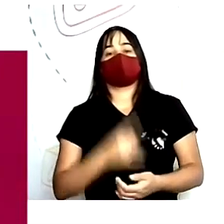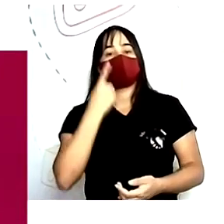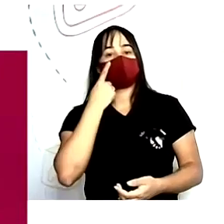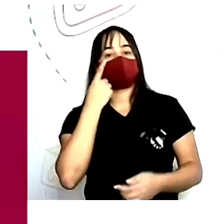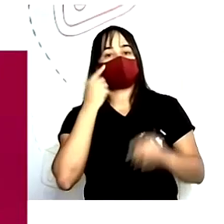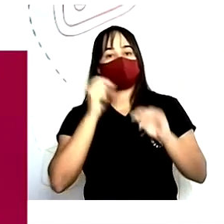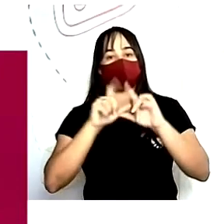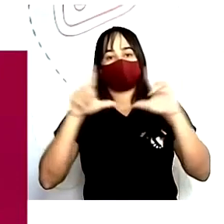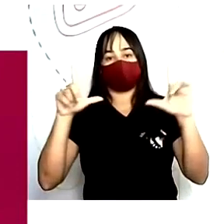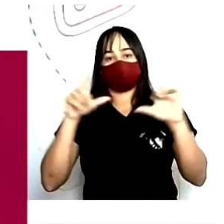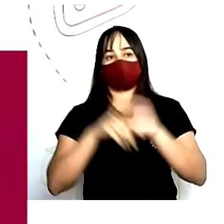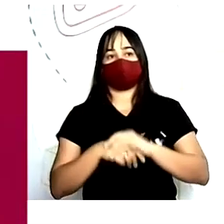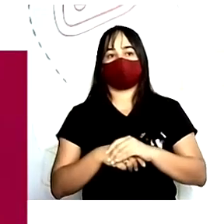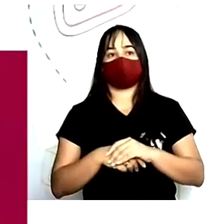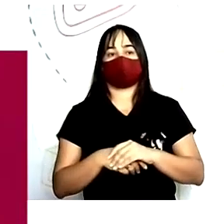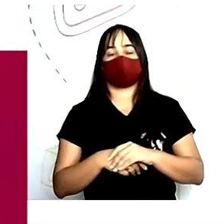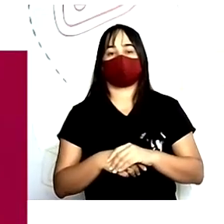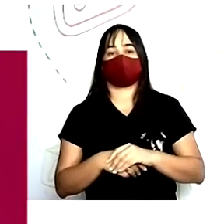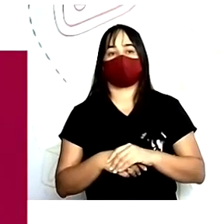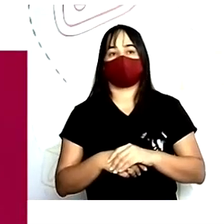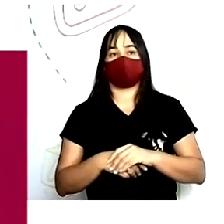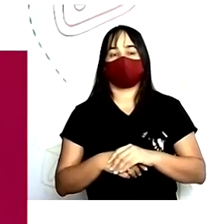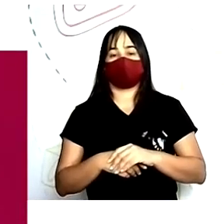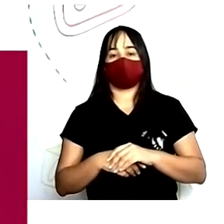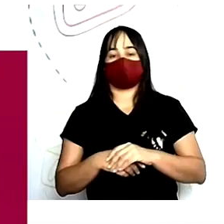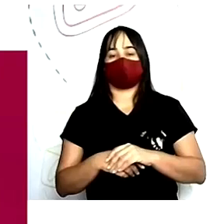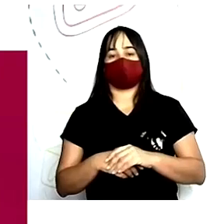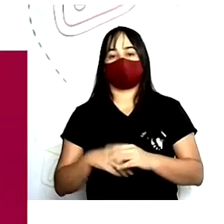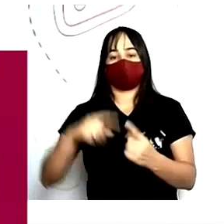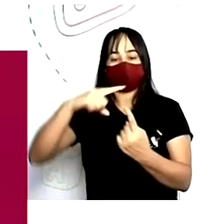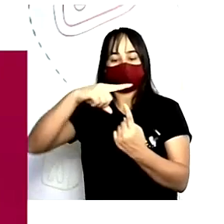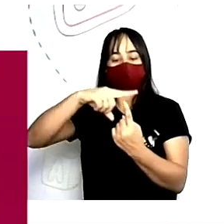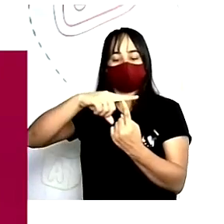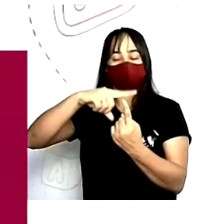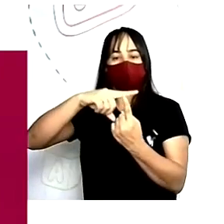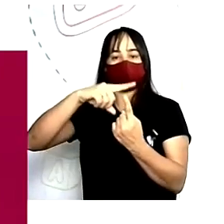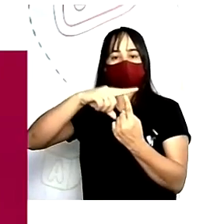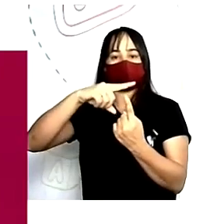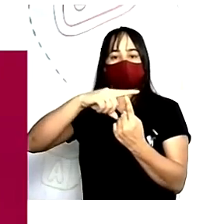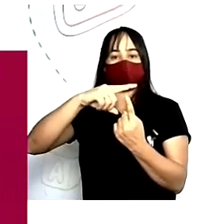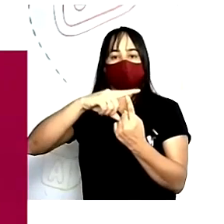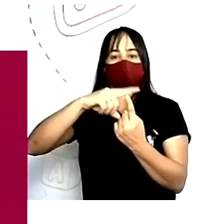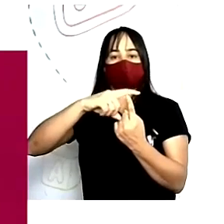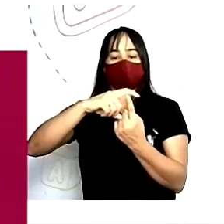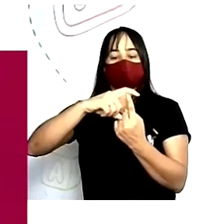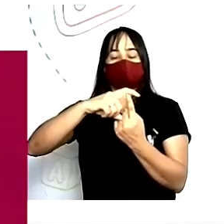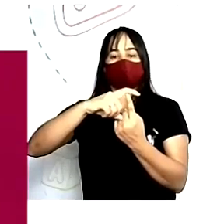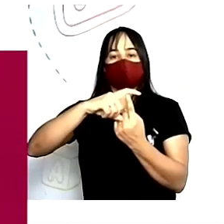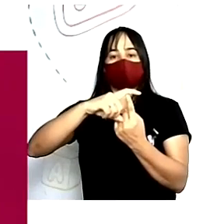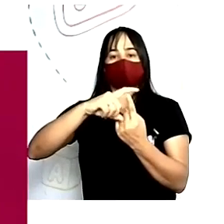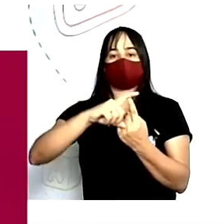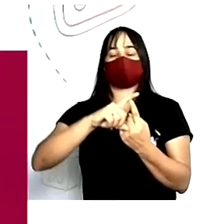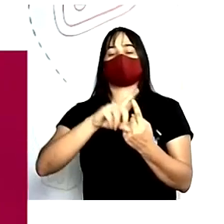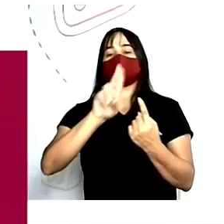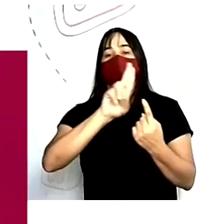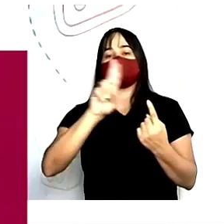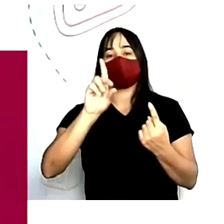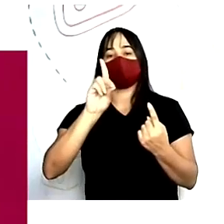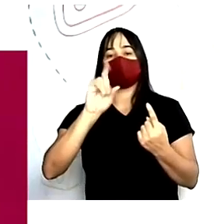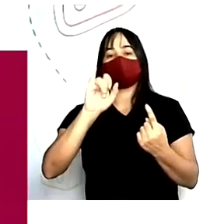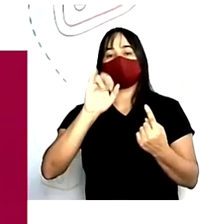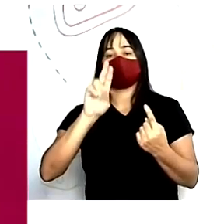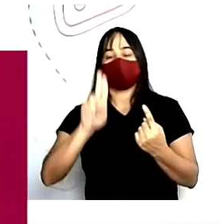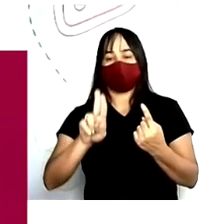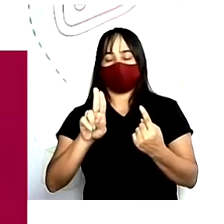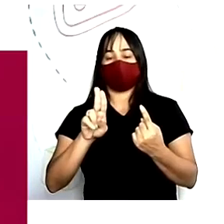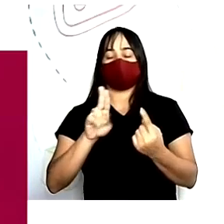comprimidos. Esse último objeto aqui, ó, de baixo, que parece uns ganchinhos, é a DIU, como falei lá, o dispositivo intrauterino.